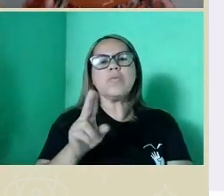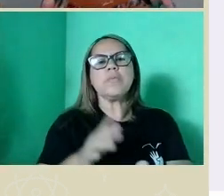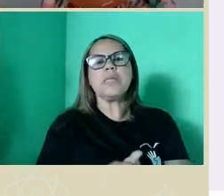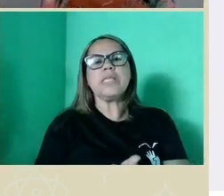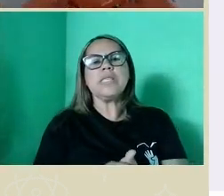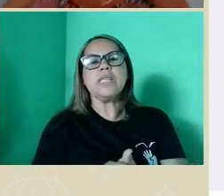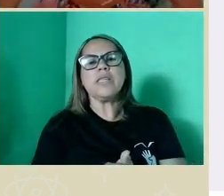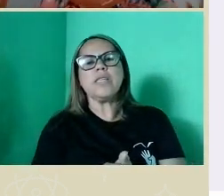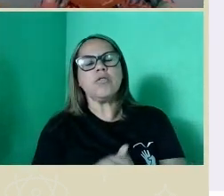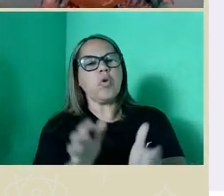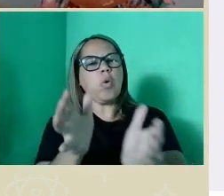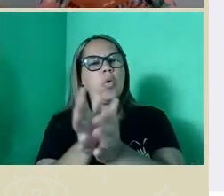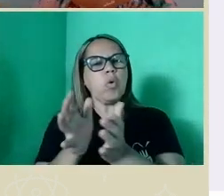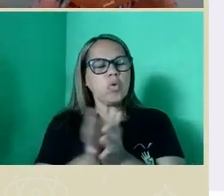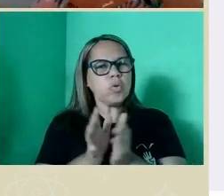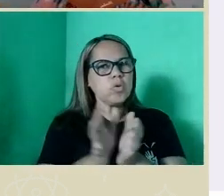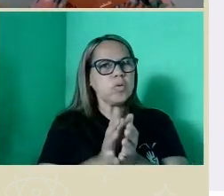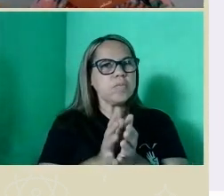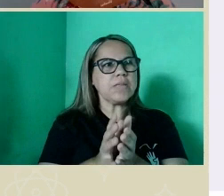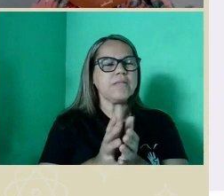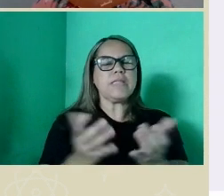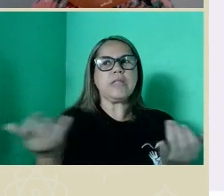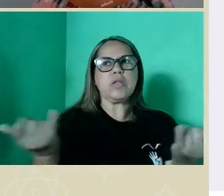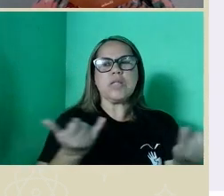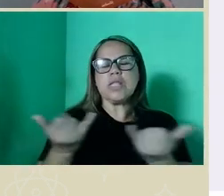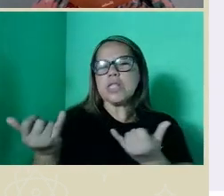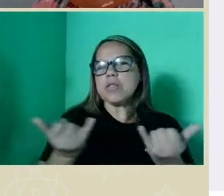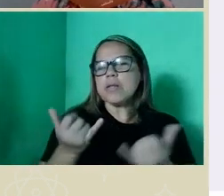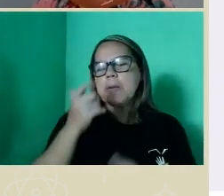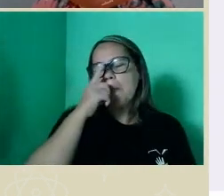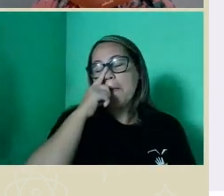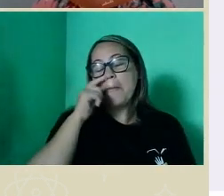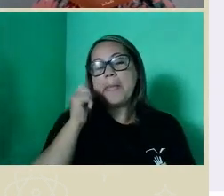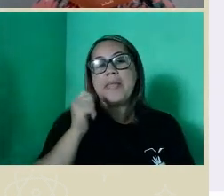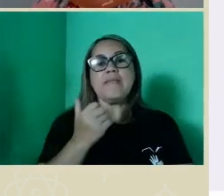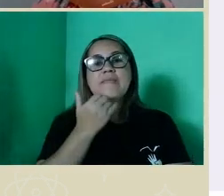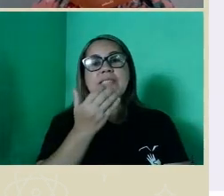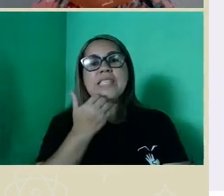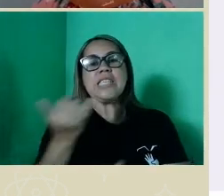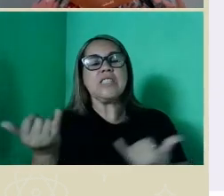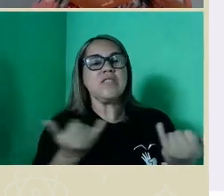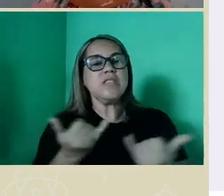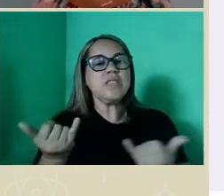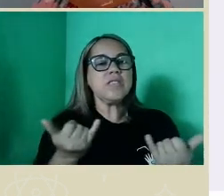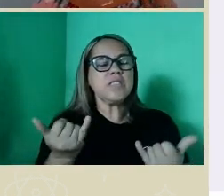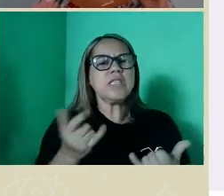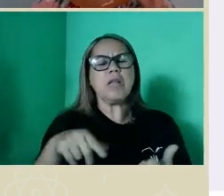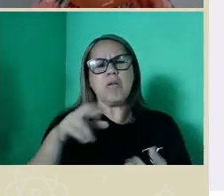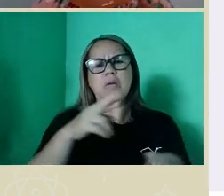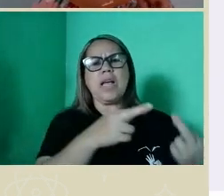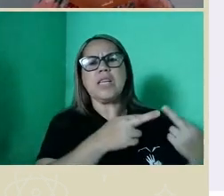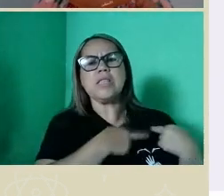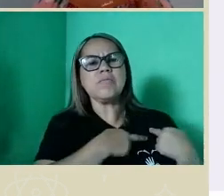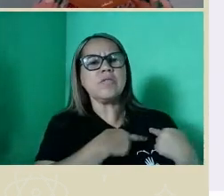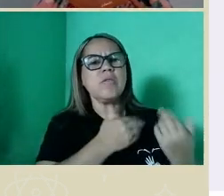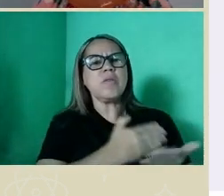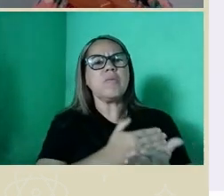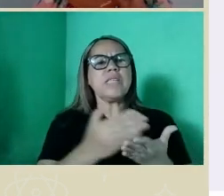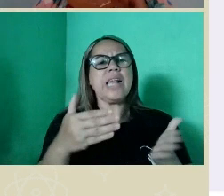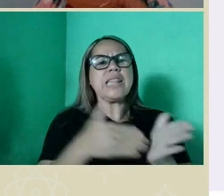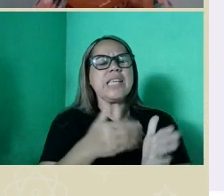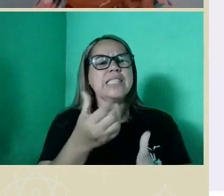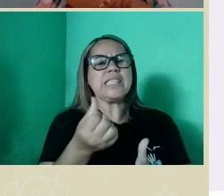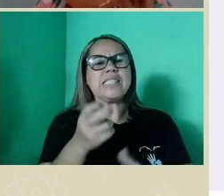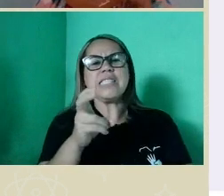né esse grupo recebe esse nome docena de desinformação são responsáveis de iniciar até 65%